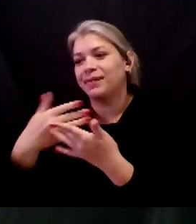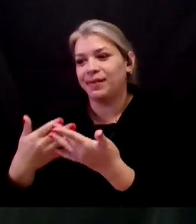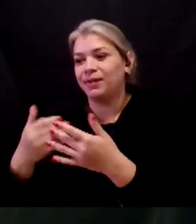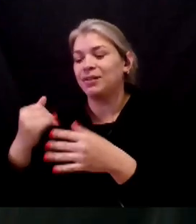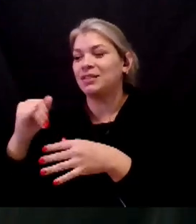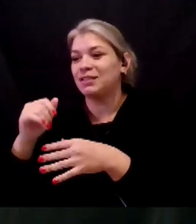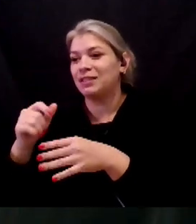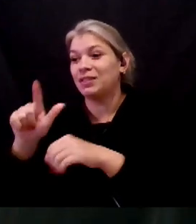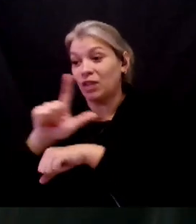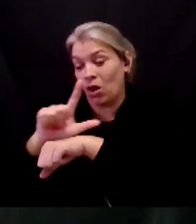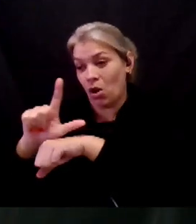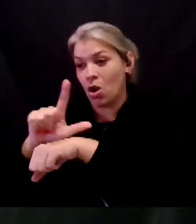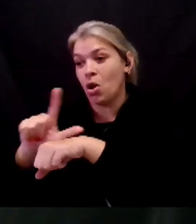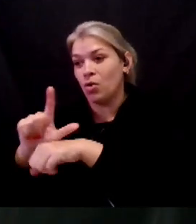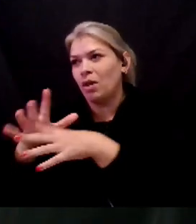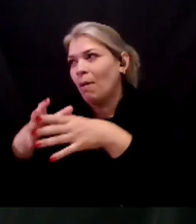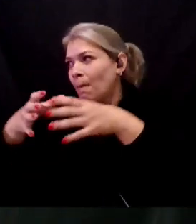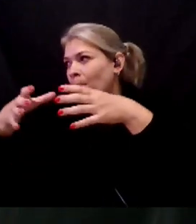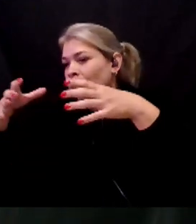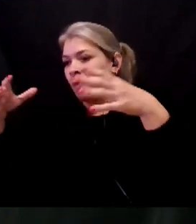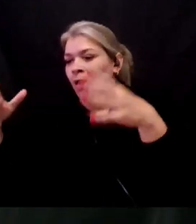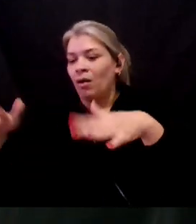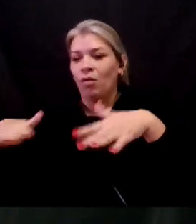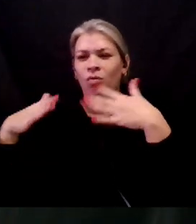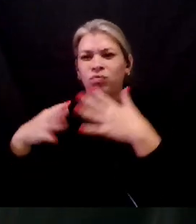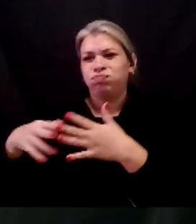lojas imensas, que tem produtos para